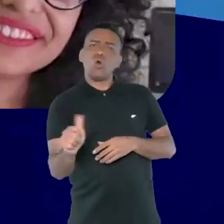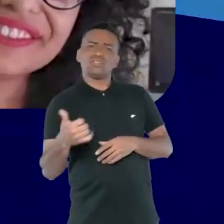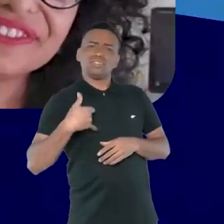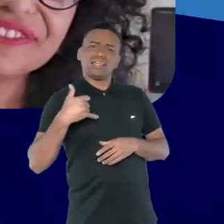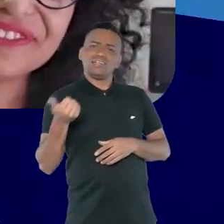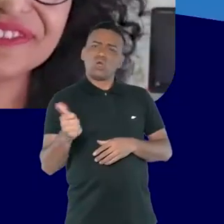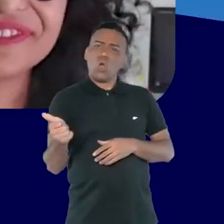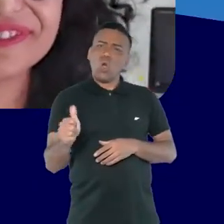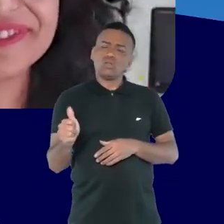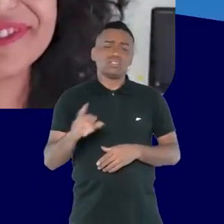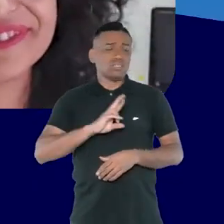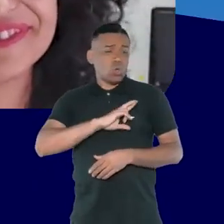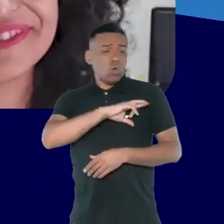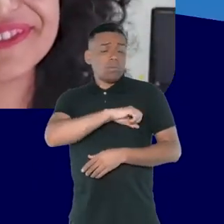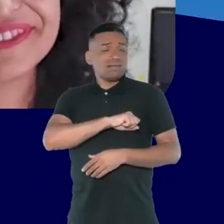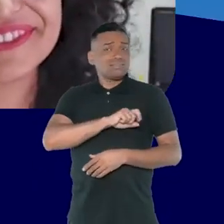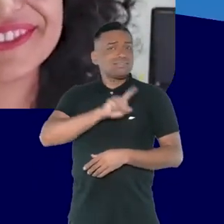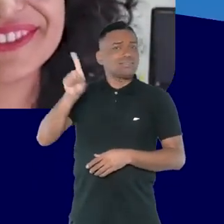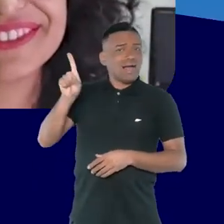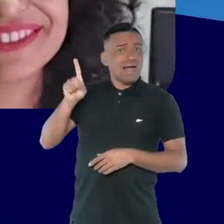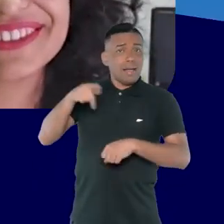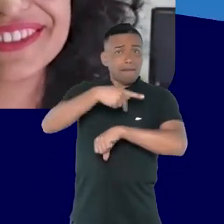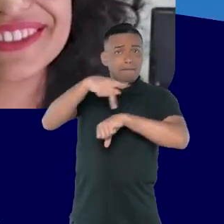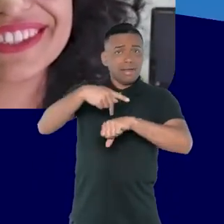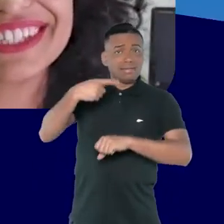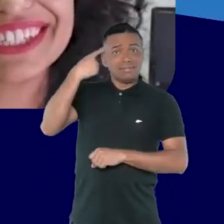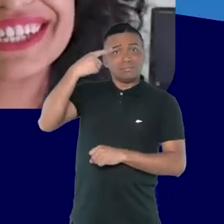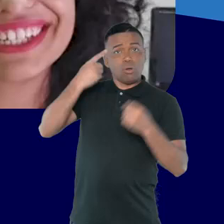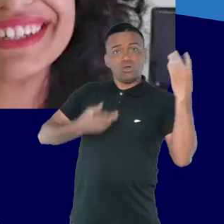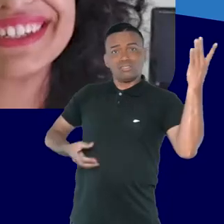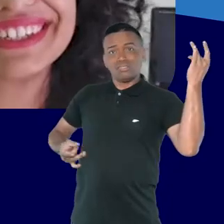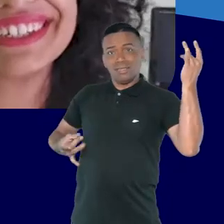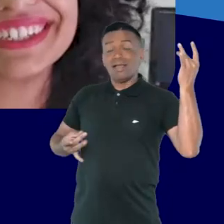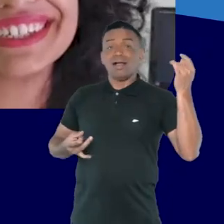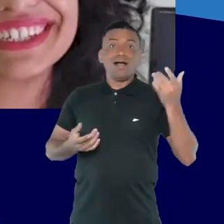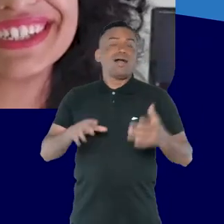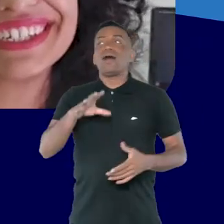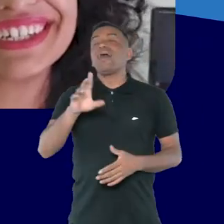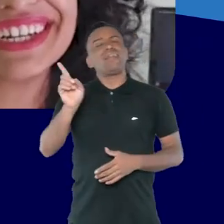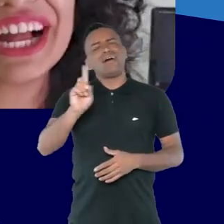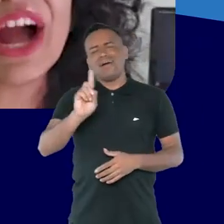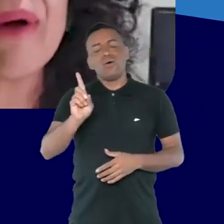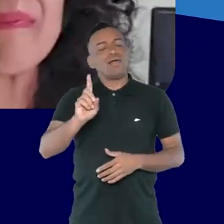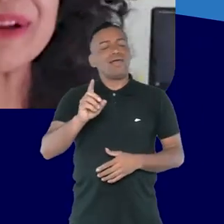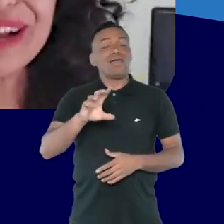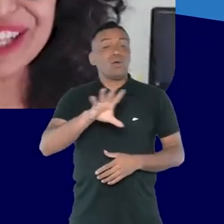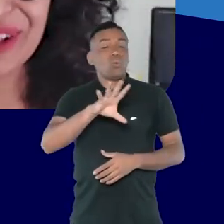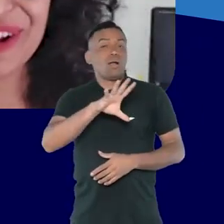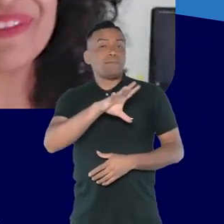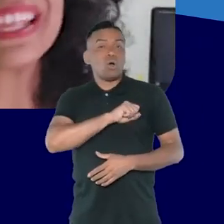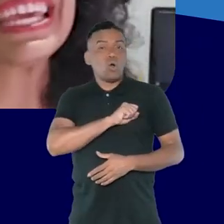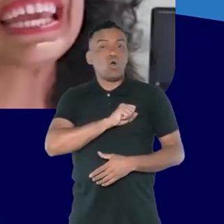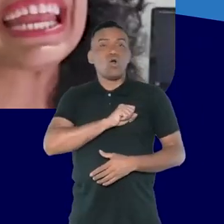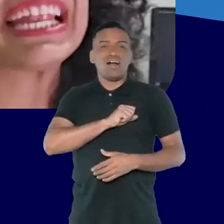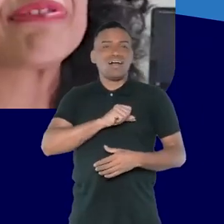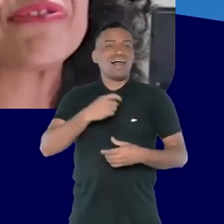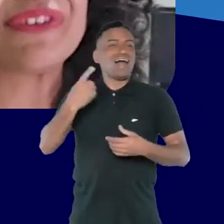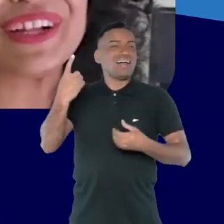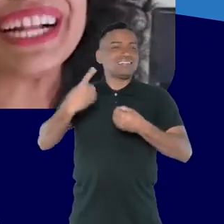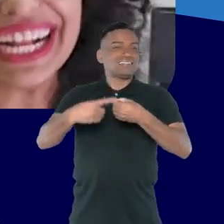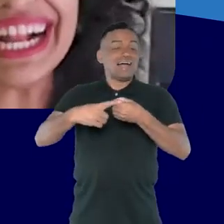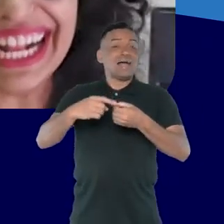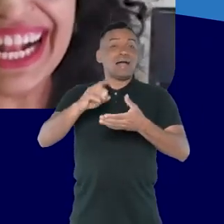que essa história chegou para você, essa de 11 anos, né? Um romance na Espanha? Um Amor em Barcelona. Um Amor em